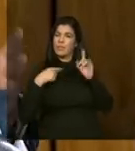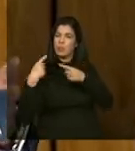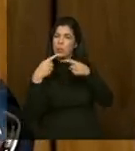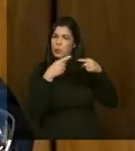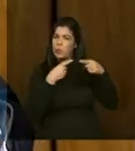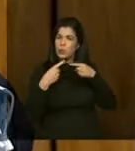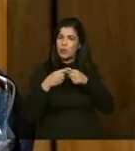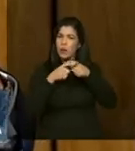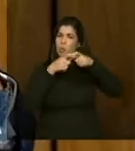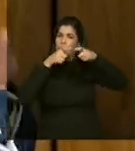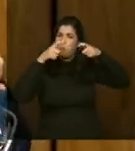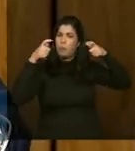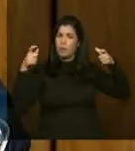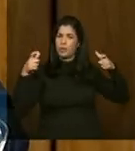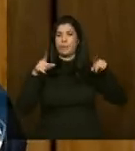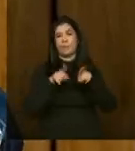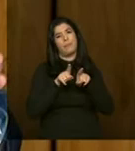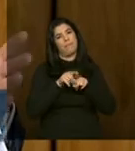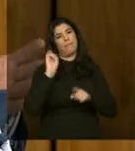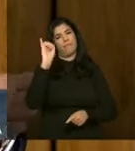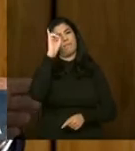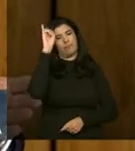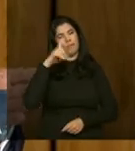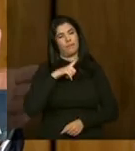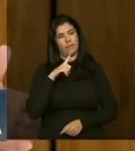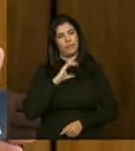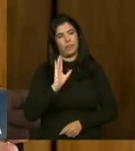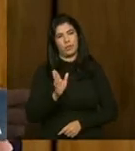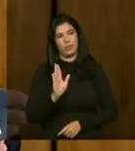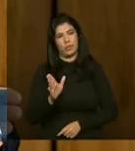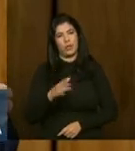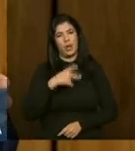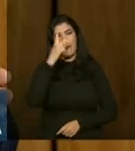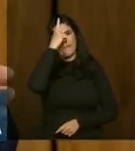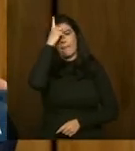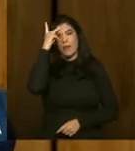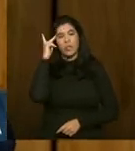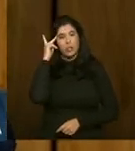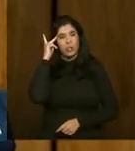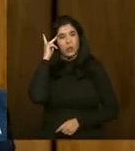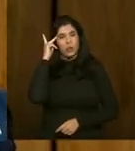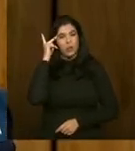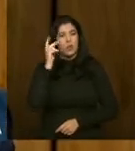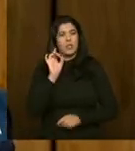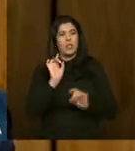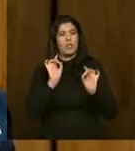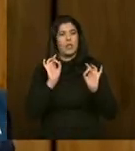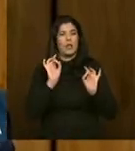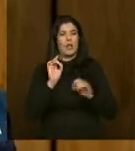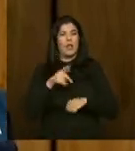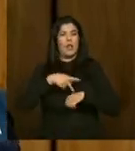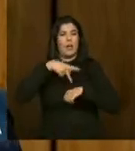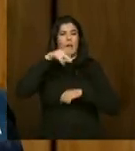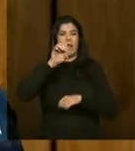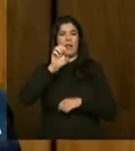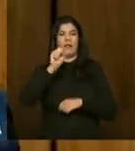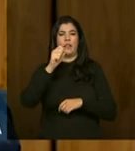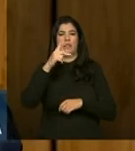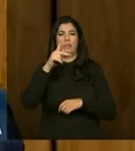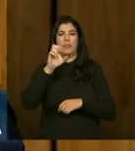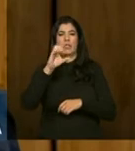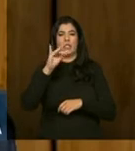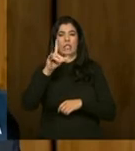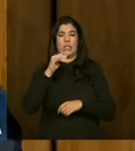discutida, ampla. E, além disso, nós tivemos especialistas e que procuramos as melhores experiências na